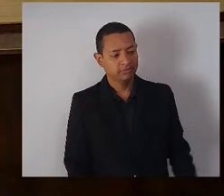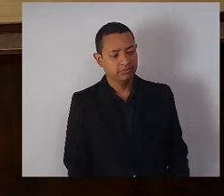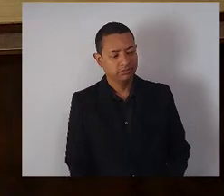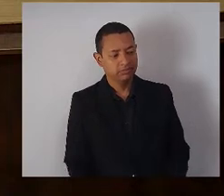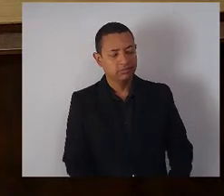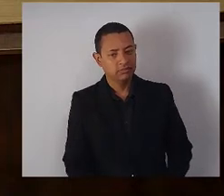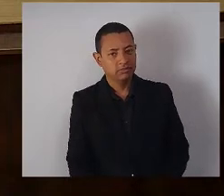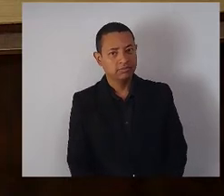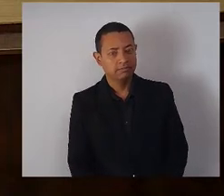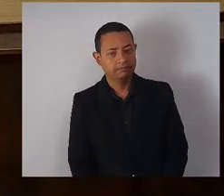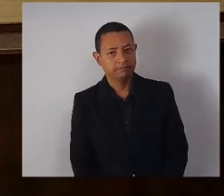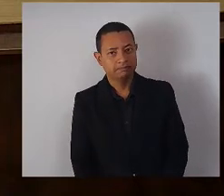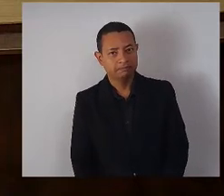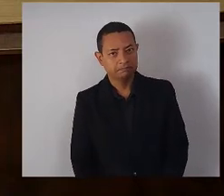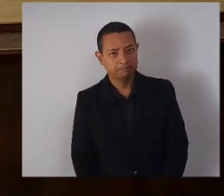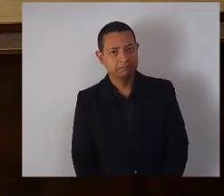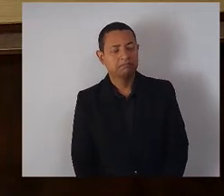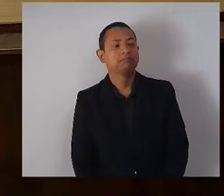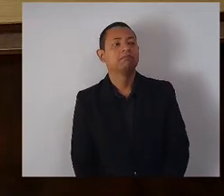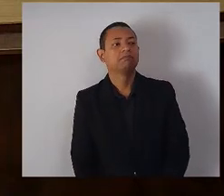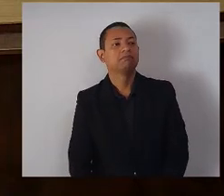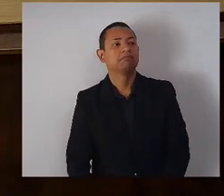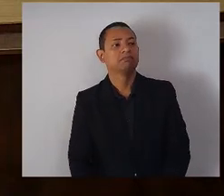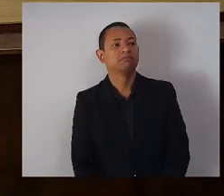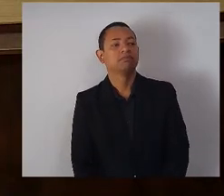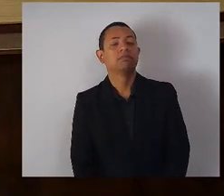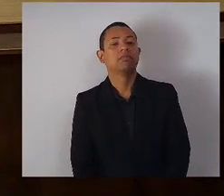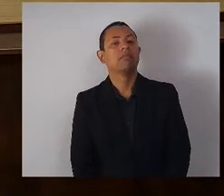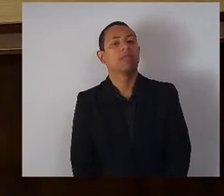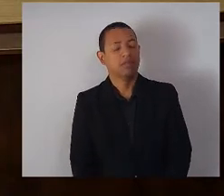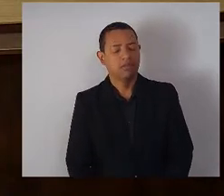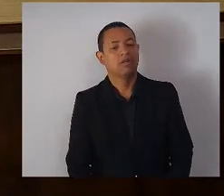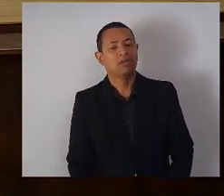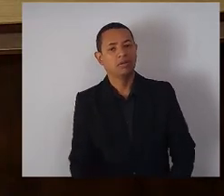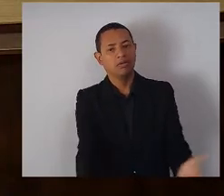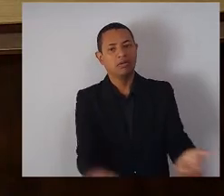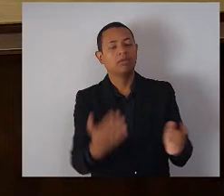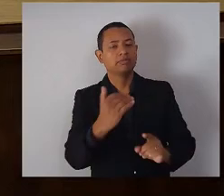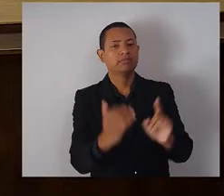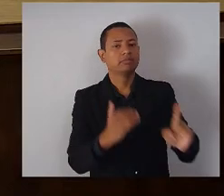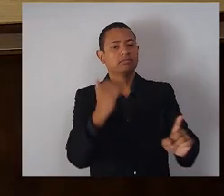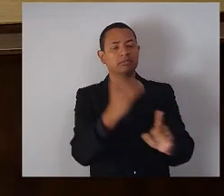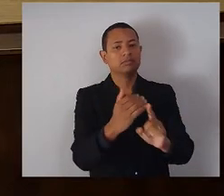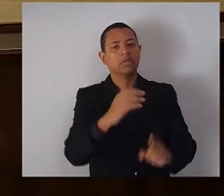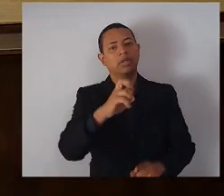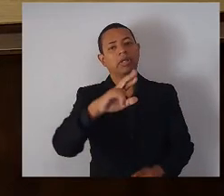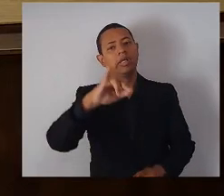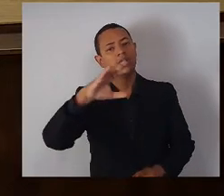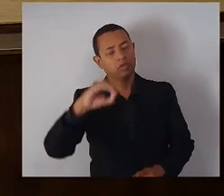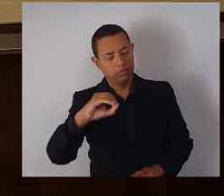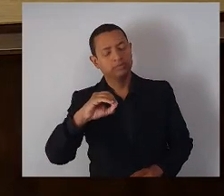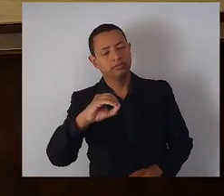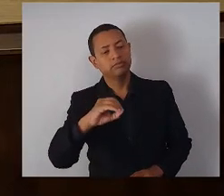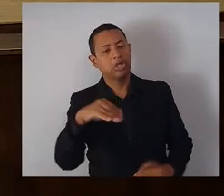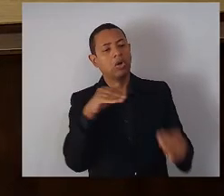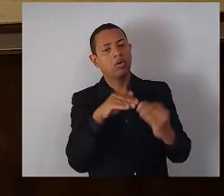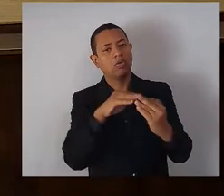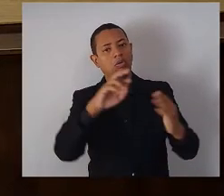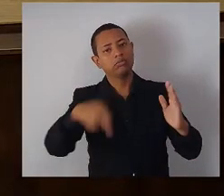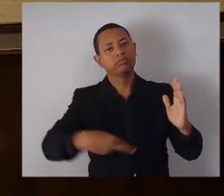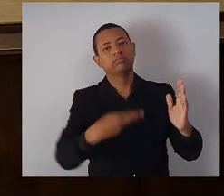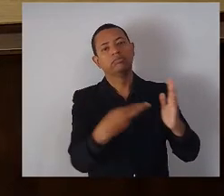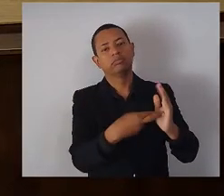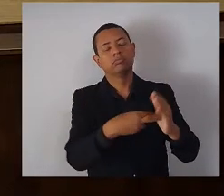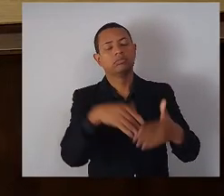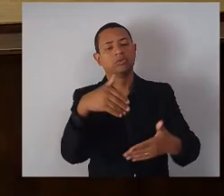A nossa sessão. Então, o desembargador Érico, ele votou no sentido de acompanhar o relator pela improcedência